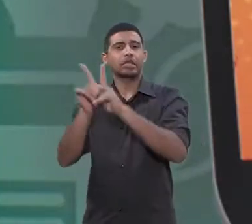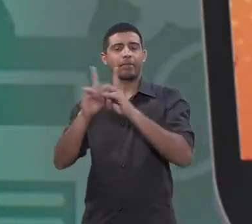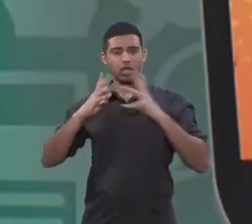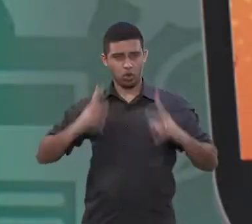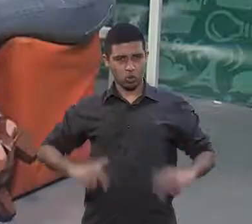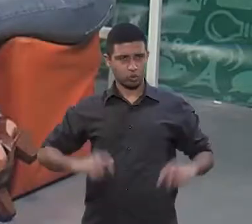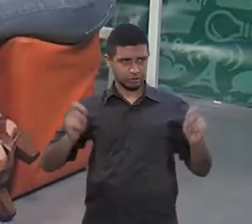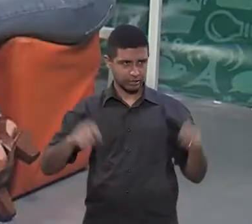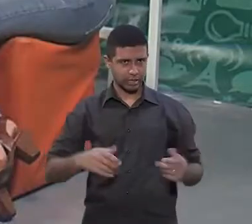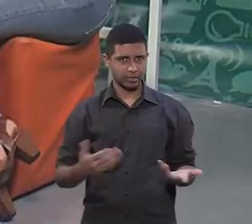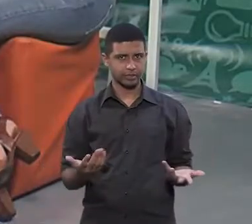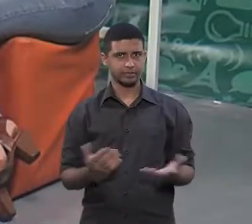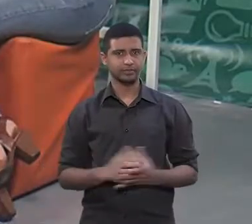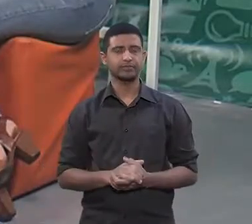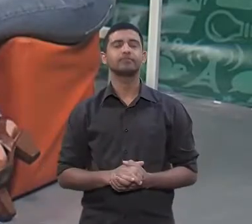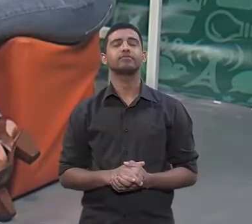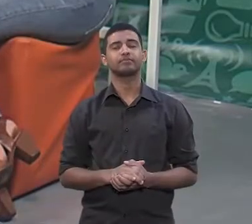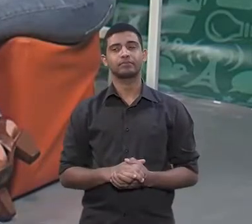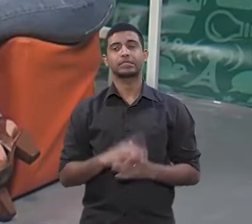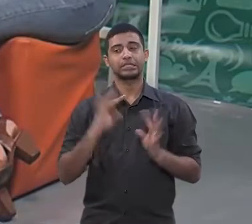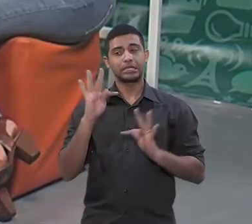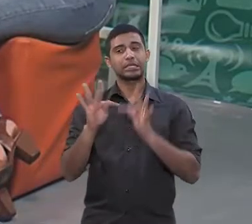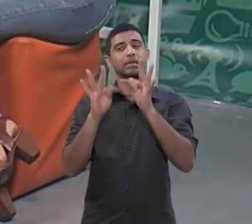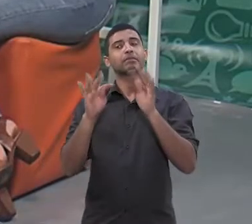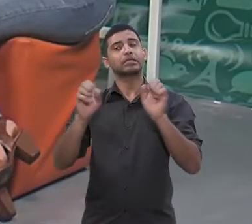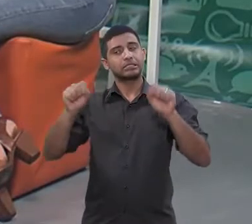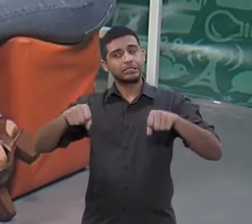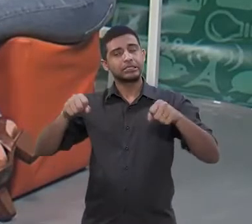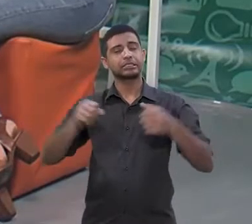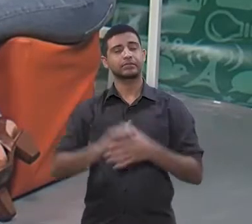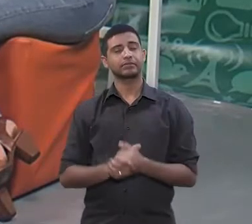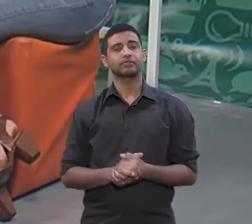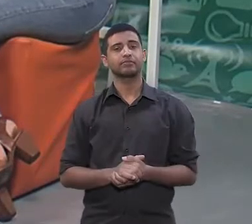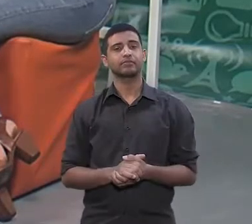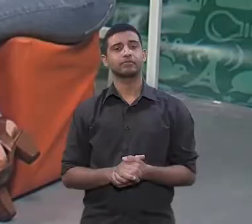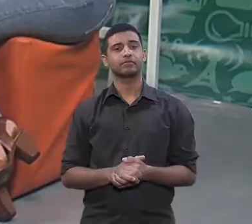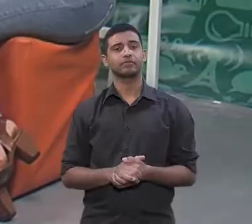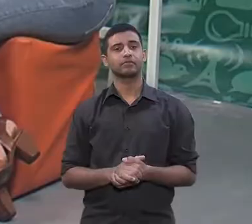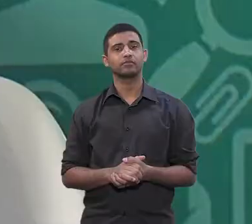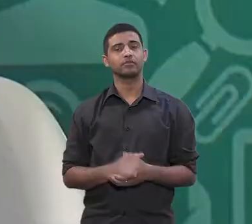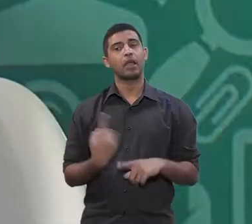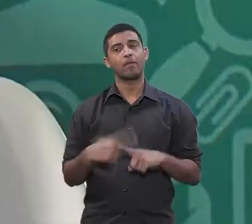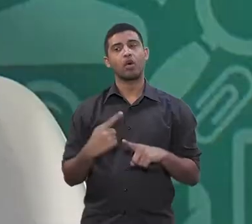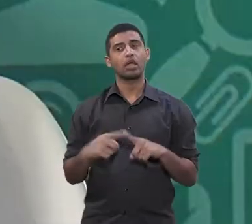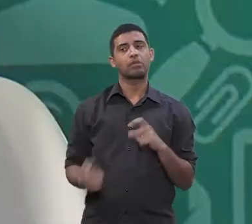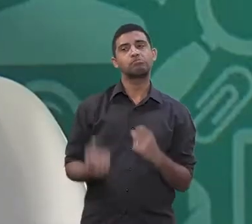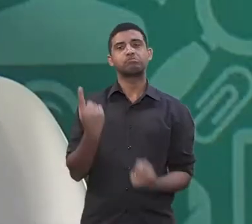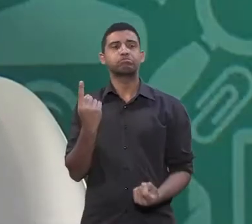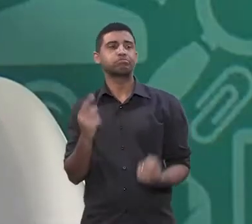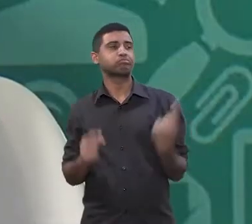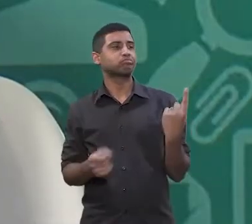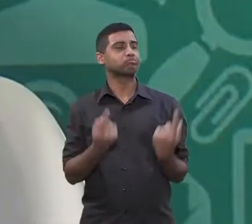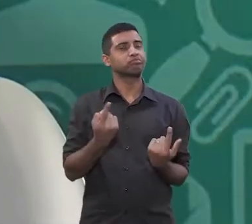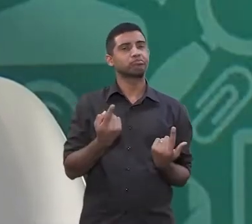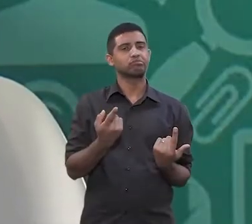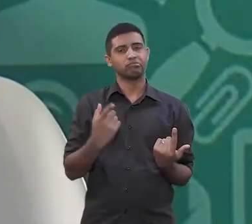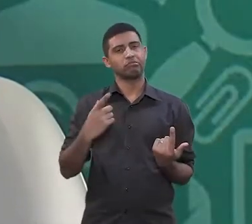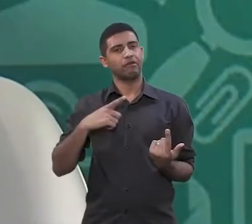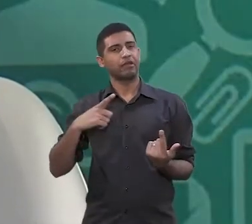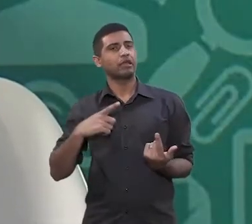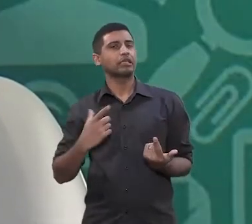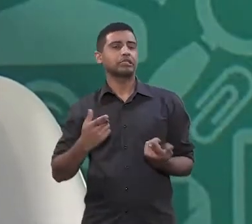cura? Num tratamento, sim, né? Até porque depende da depressão, enfim,